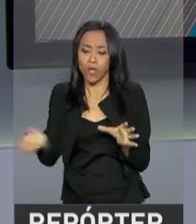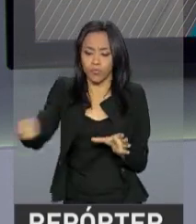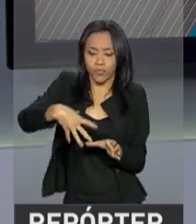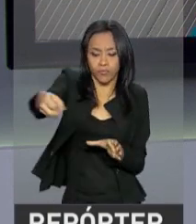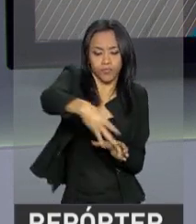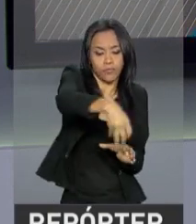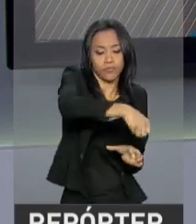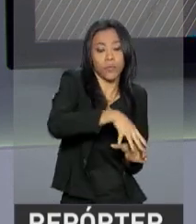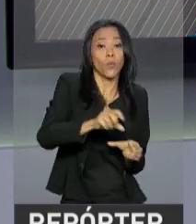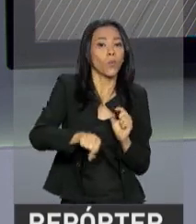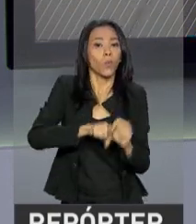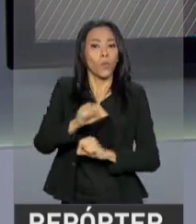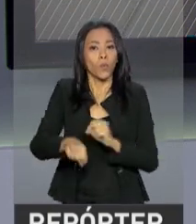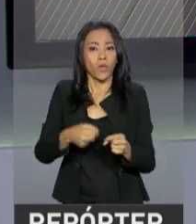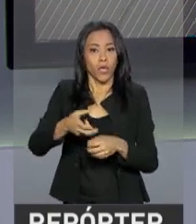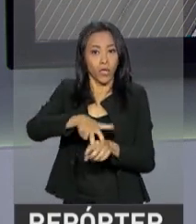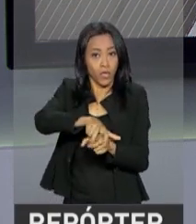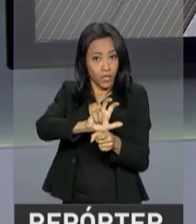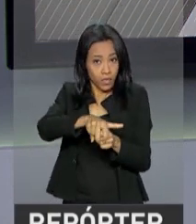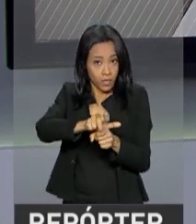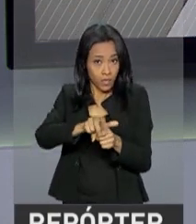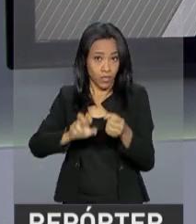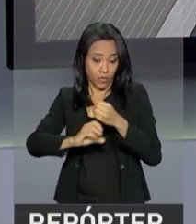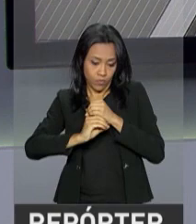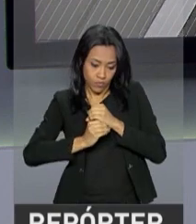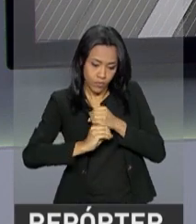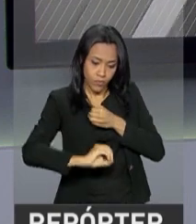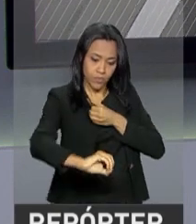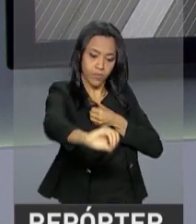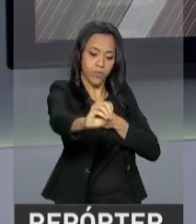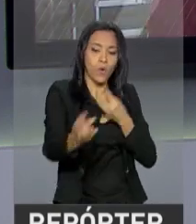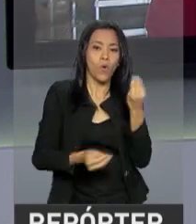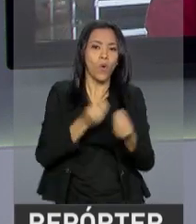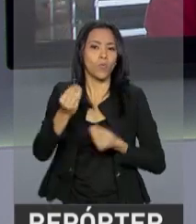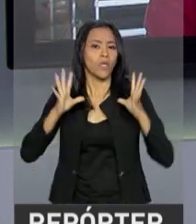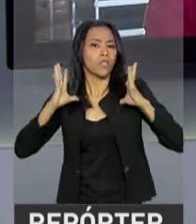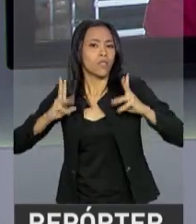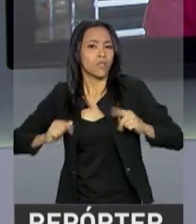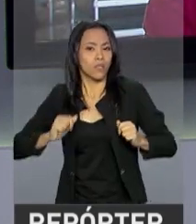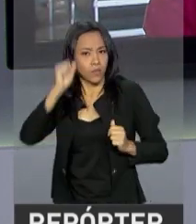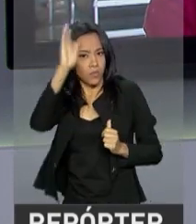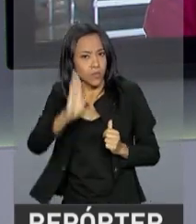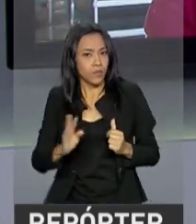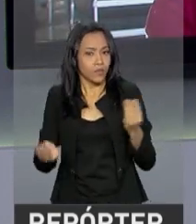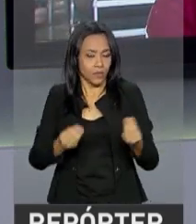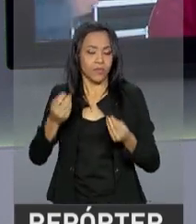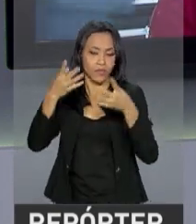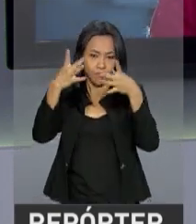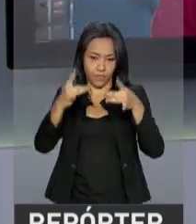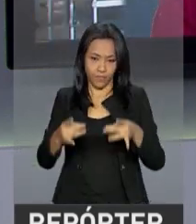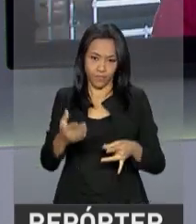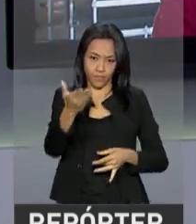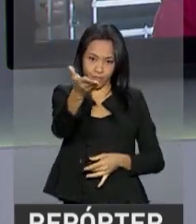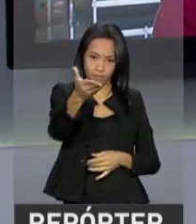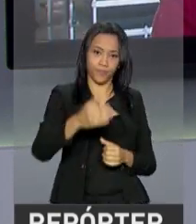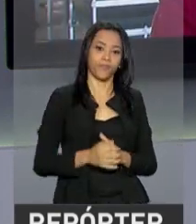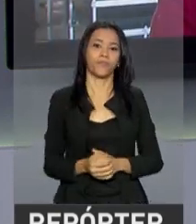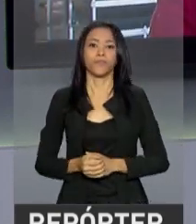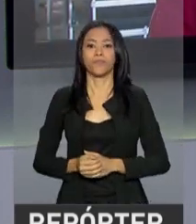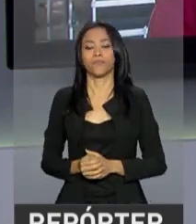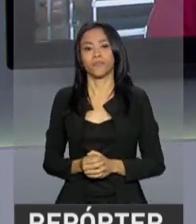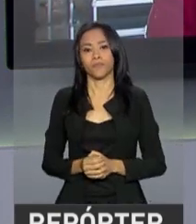de esgoto no brasil quem nos traz outras informações ao vivo é a repórter gabriela noronha olá gabi é com